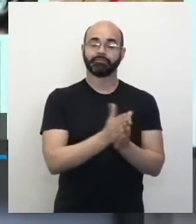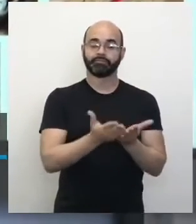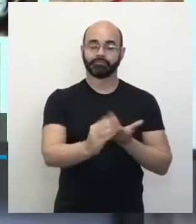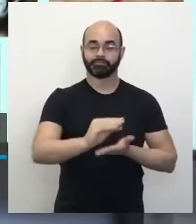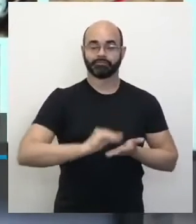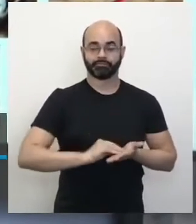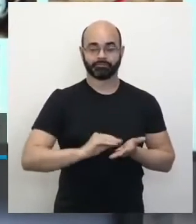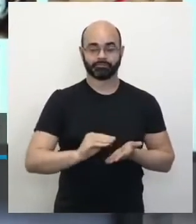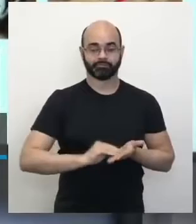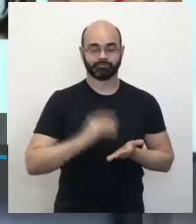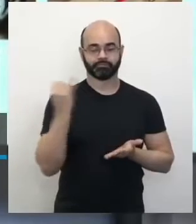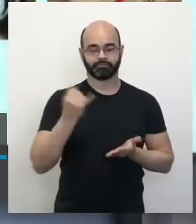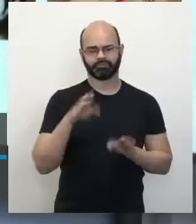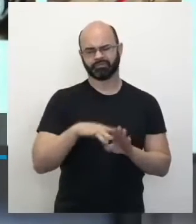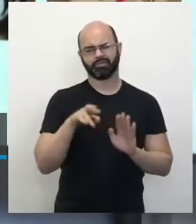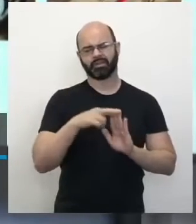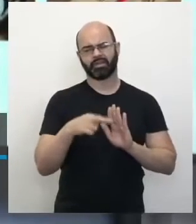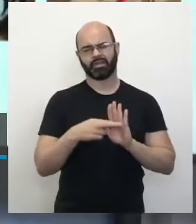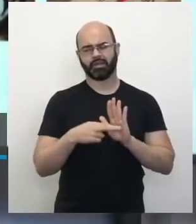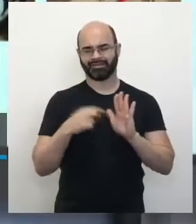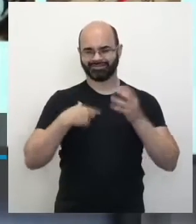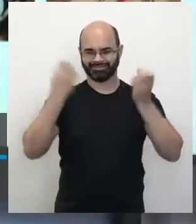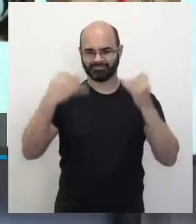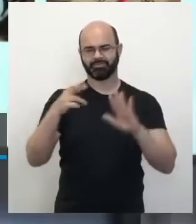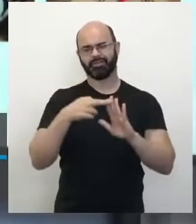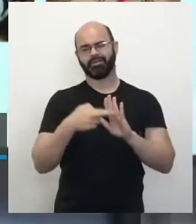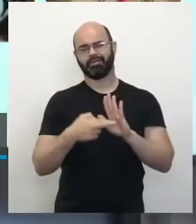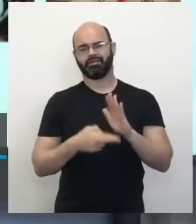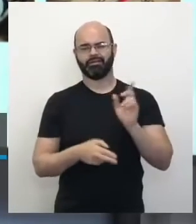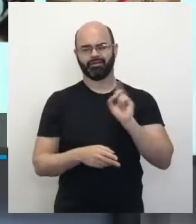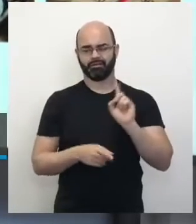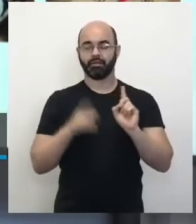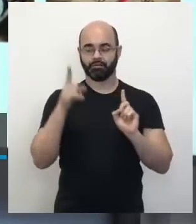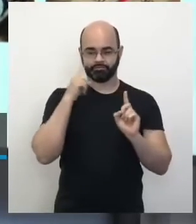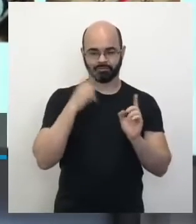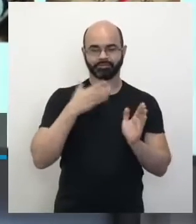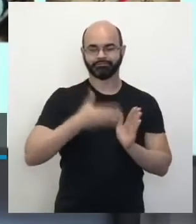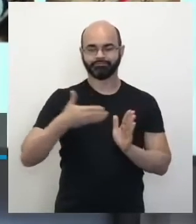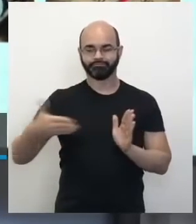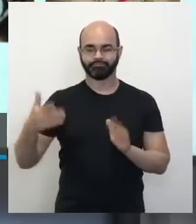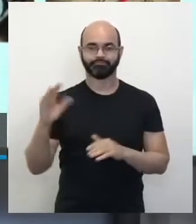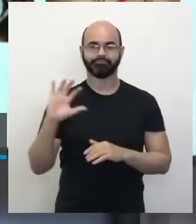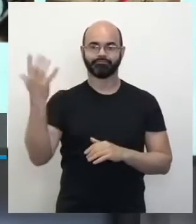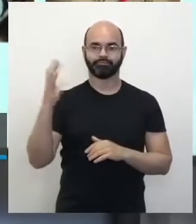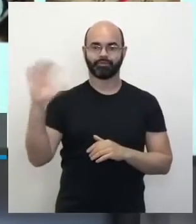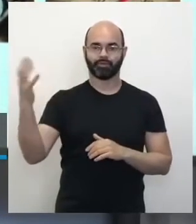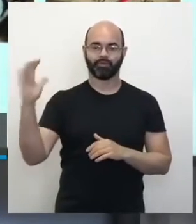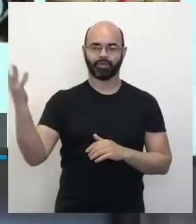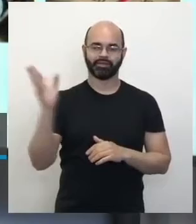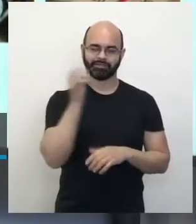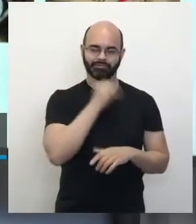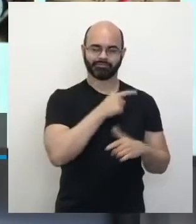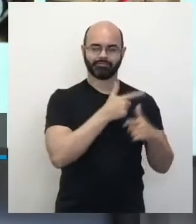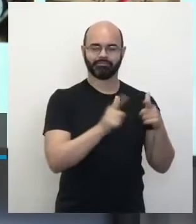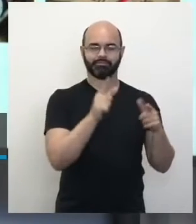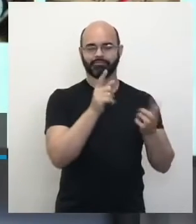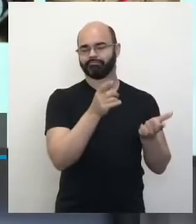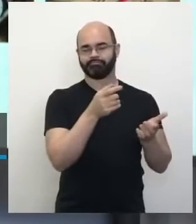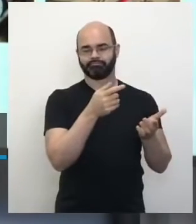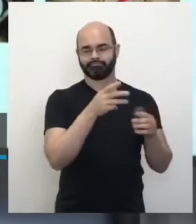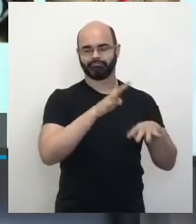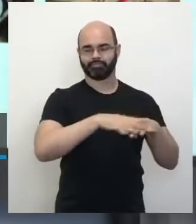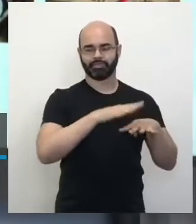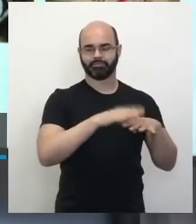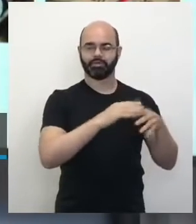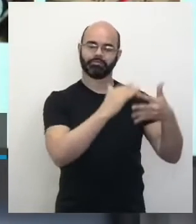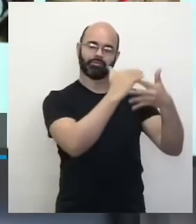o que eu vou falar, mas você vai perceber que vai acontecer uma constância muito grande. Toda vez que você estiver lendo um problema matemático e você vira um